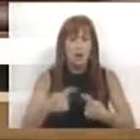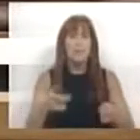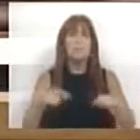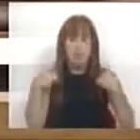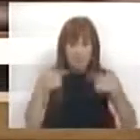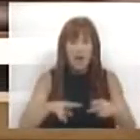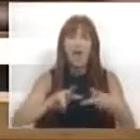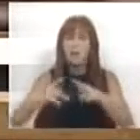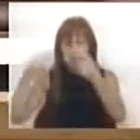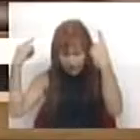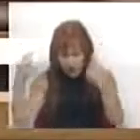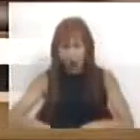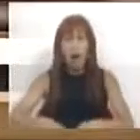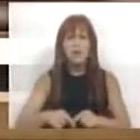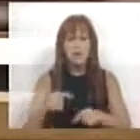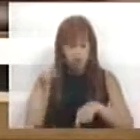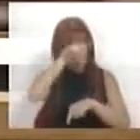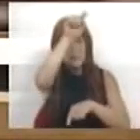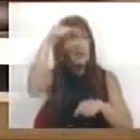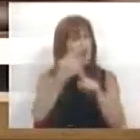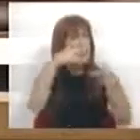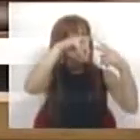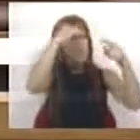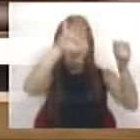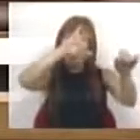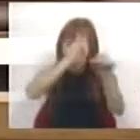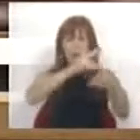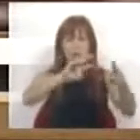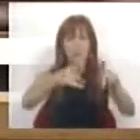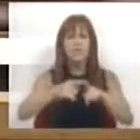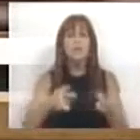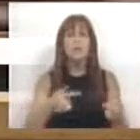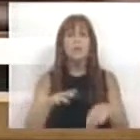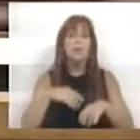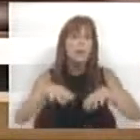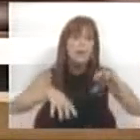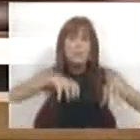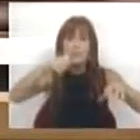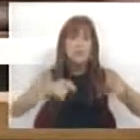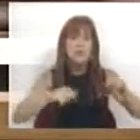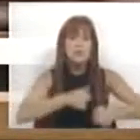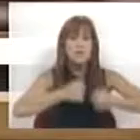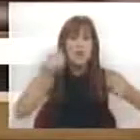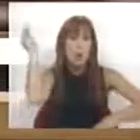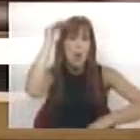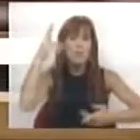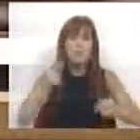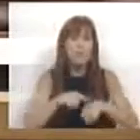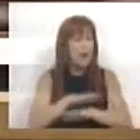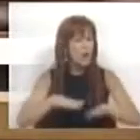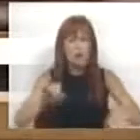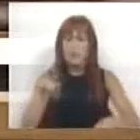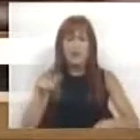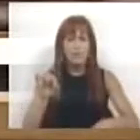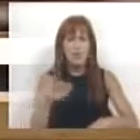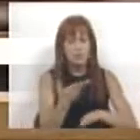também que existem alternativas que estão em uso em várias autarquias, quer de cariz urbano ou rural, que deixaram o uso do